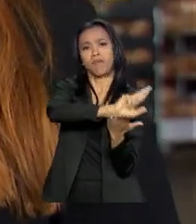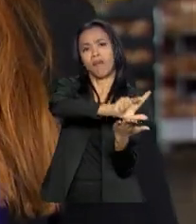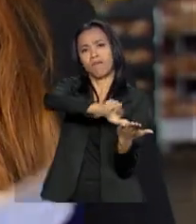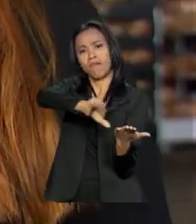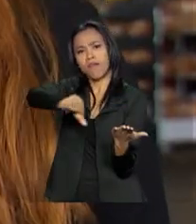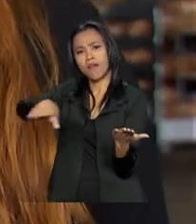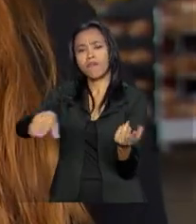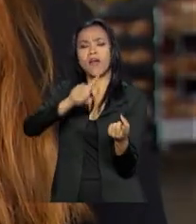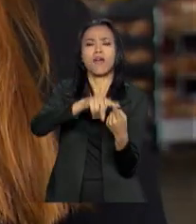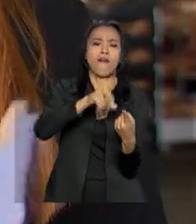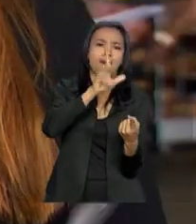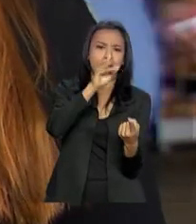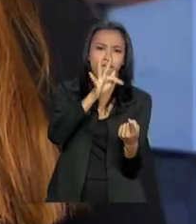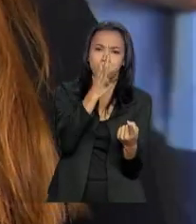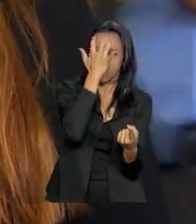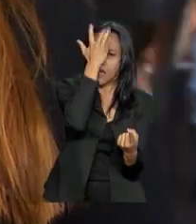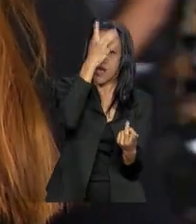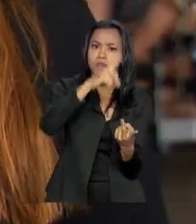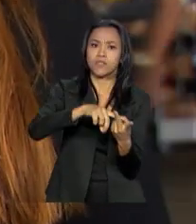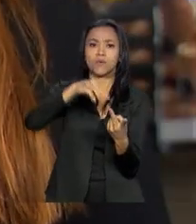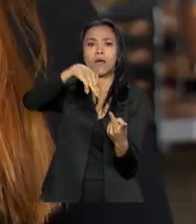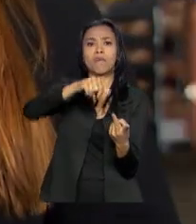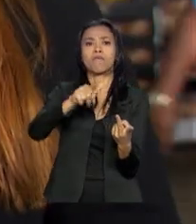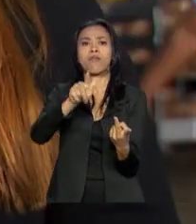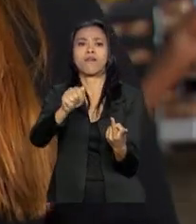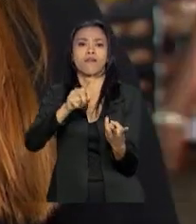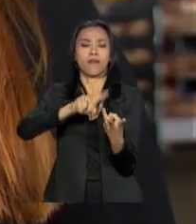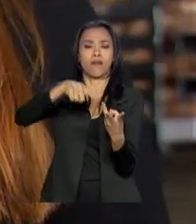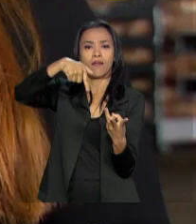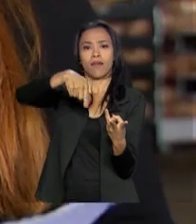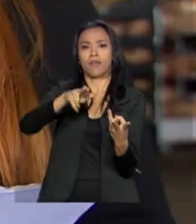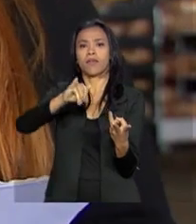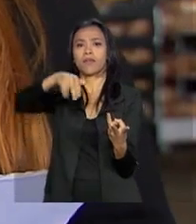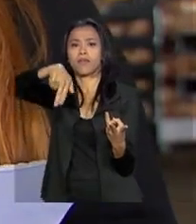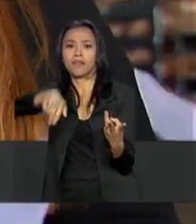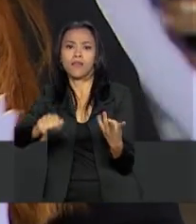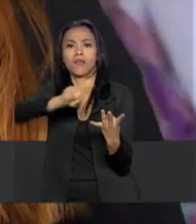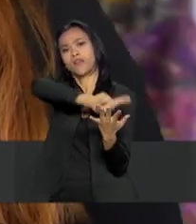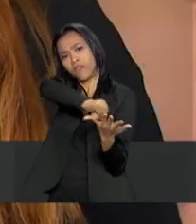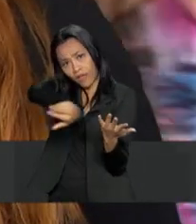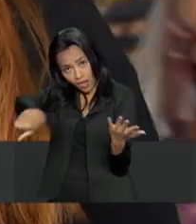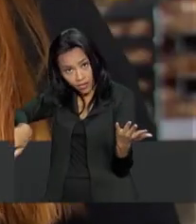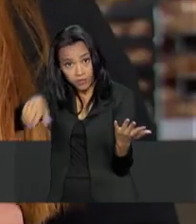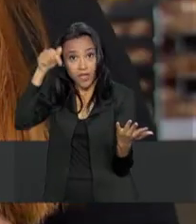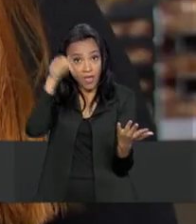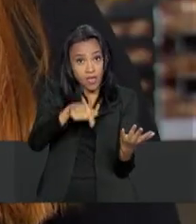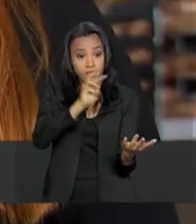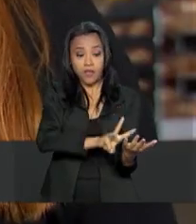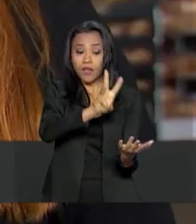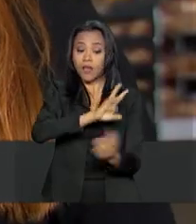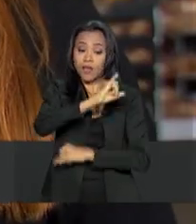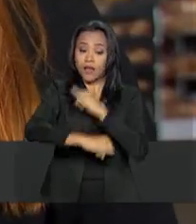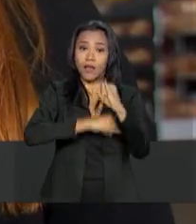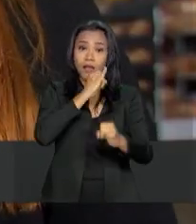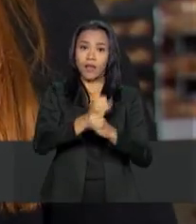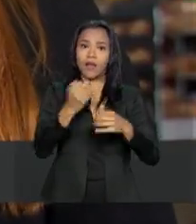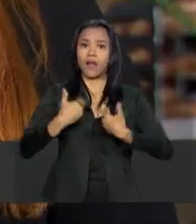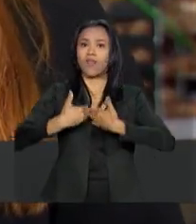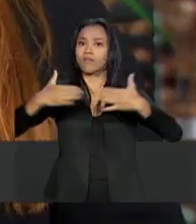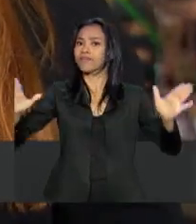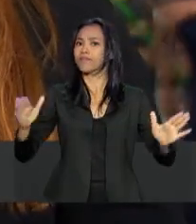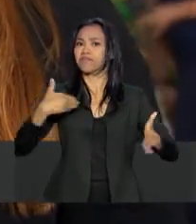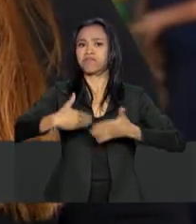como a loto fácil a mega sena a quina entre outras é esse portal democratizou o acesso da população